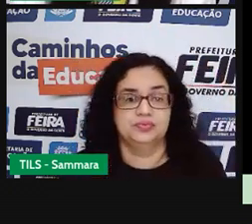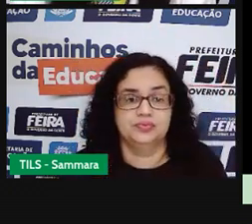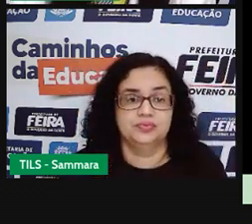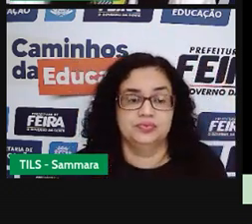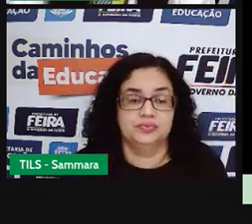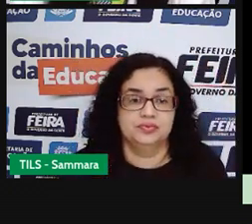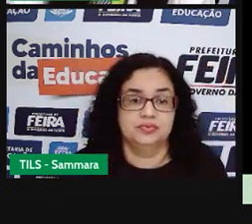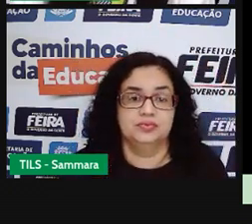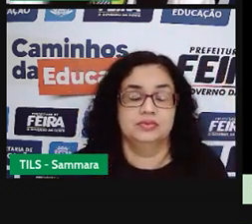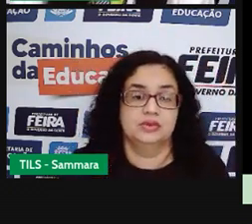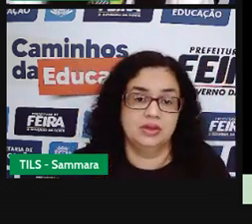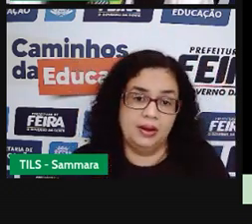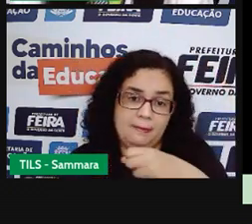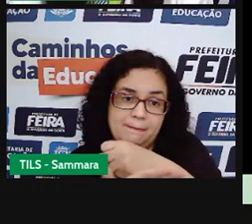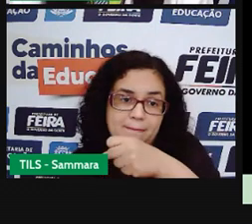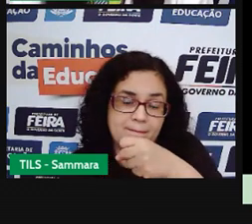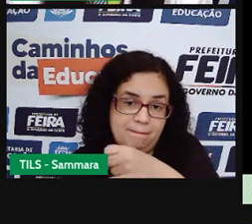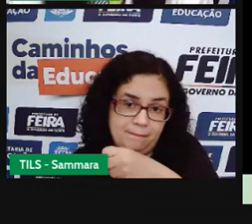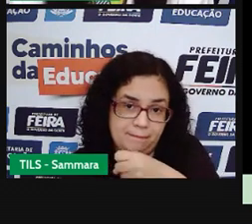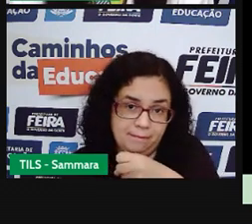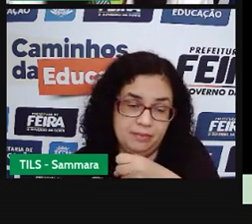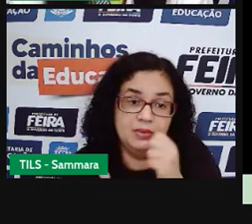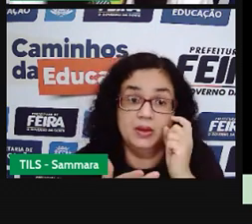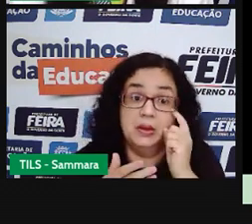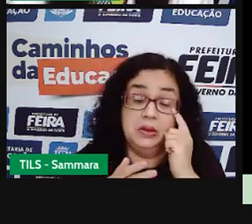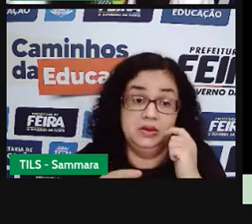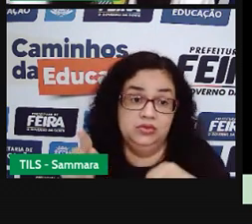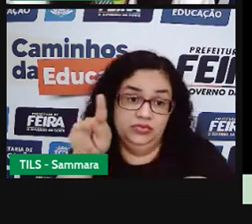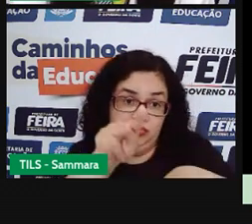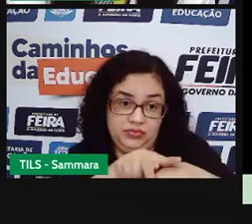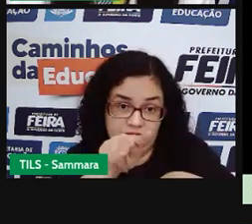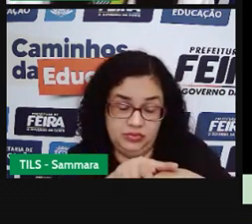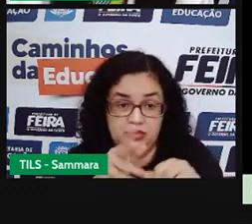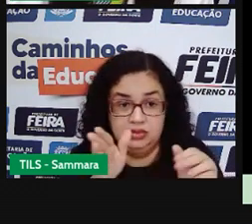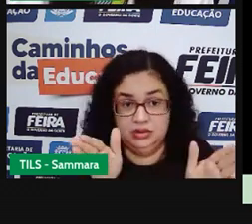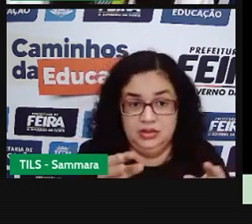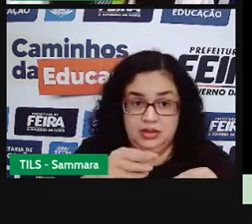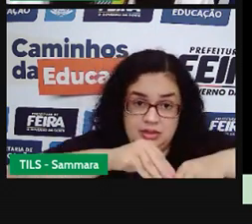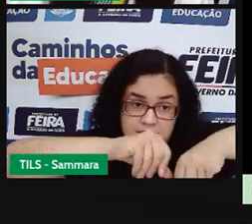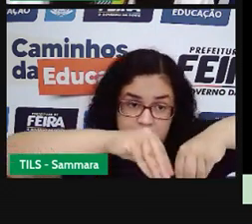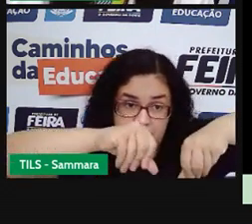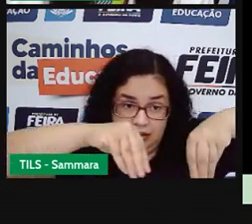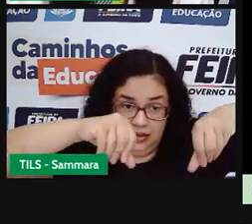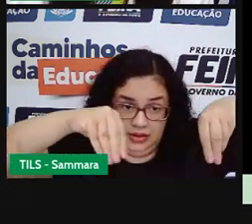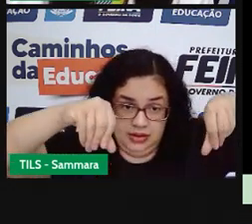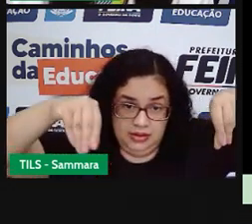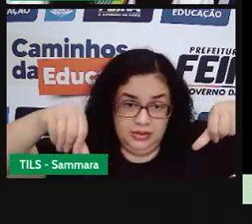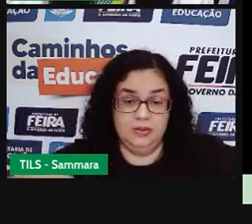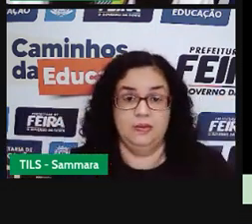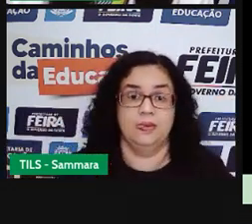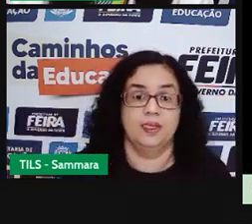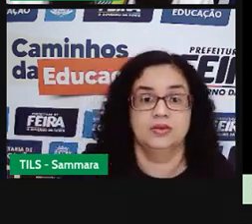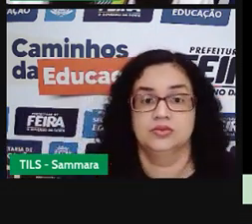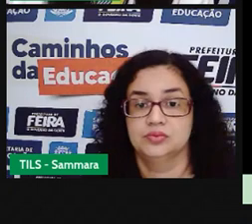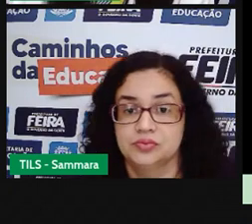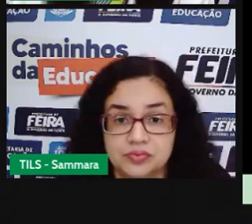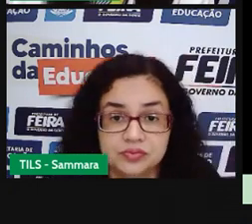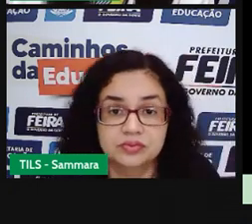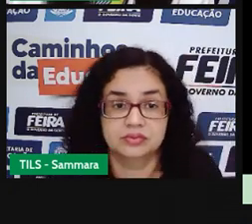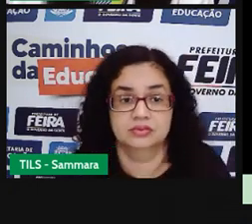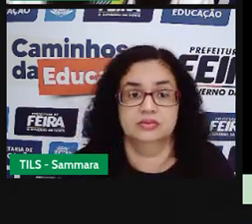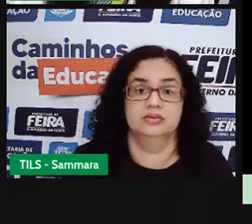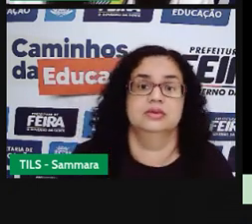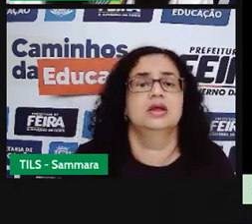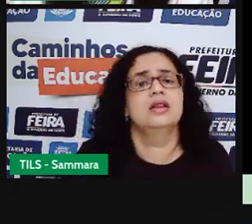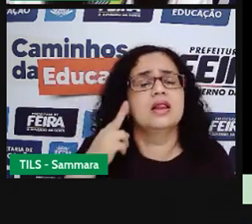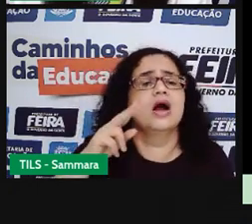que é a base para produção do vidro é a areia é mas vamos lá